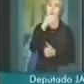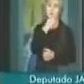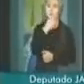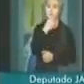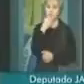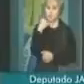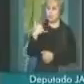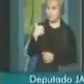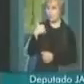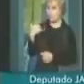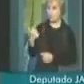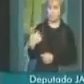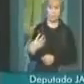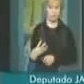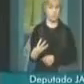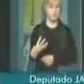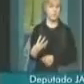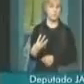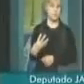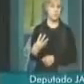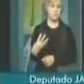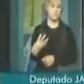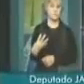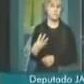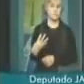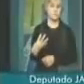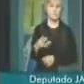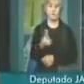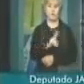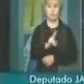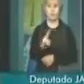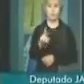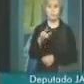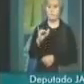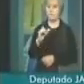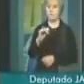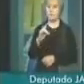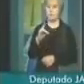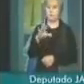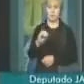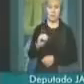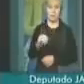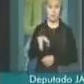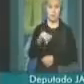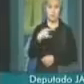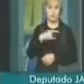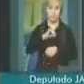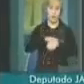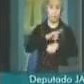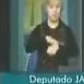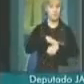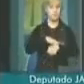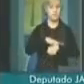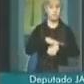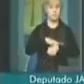garoto de mais ou menos 14 anos, de nome Ricardo, vai no banheiro fazer